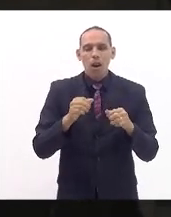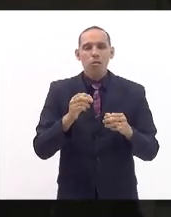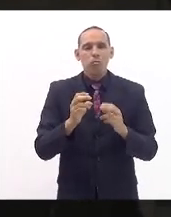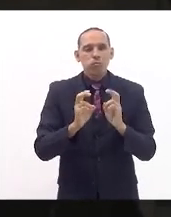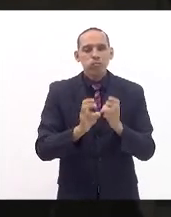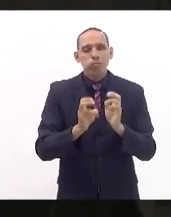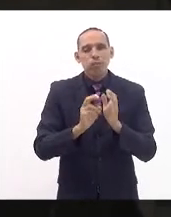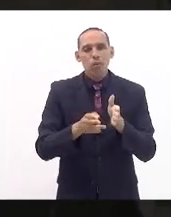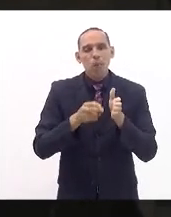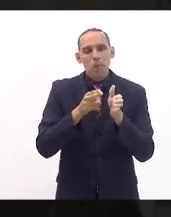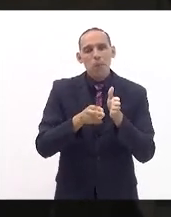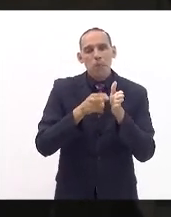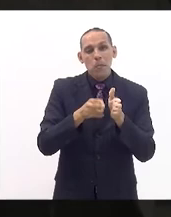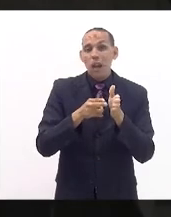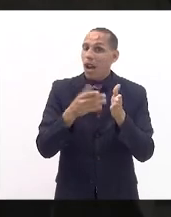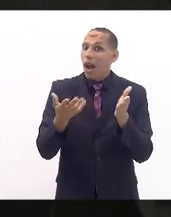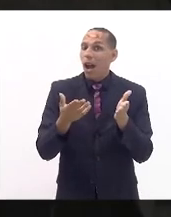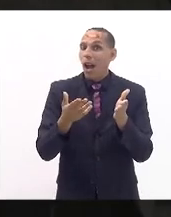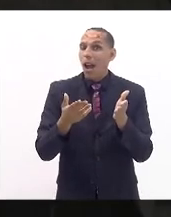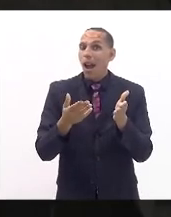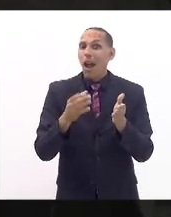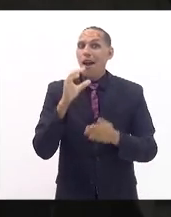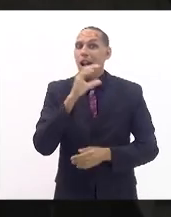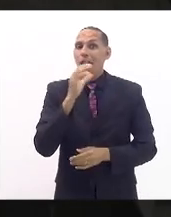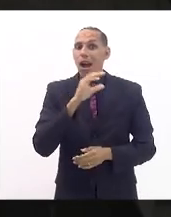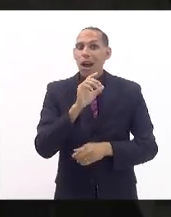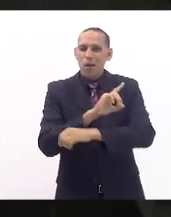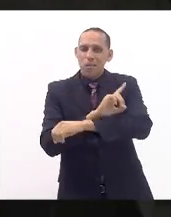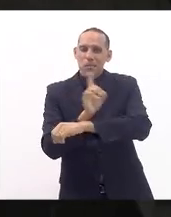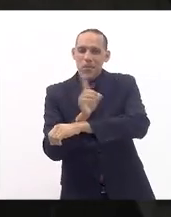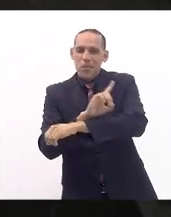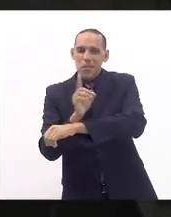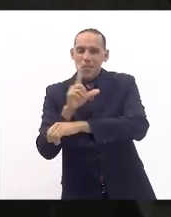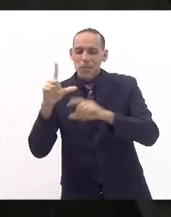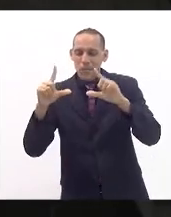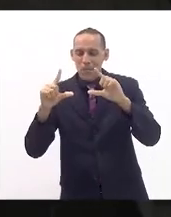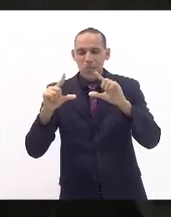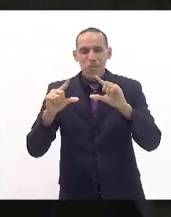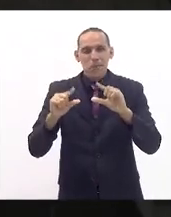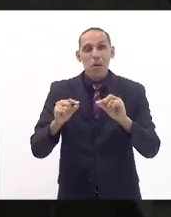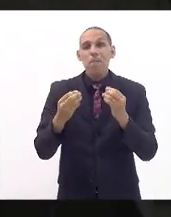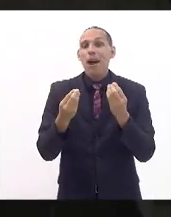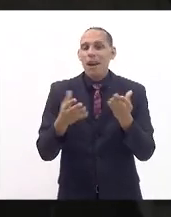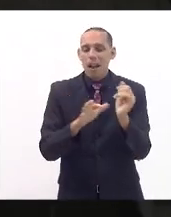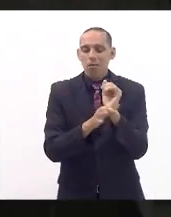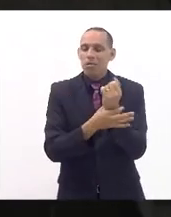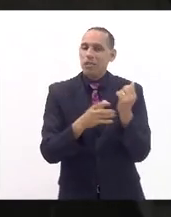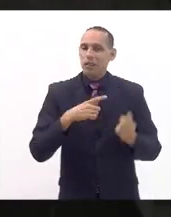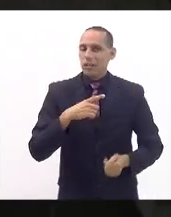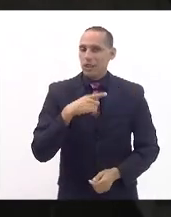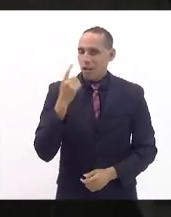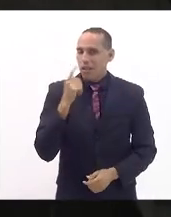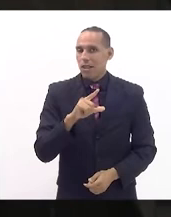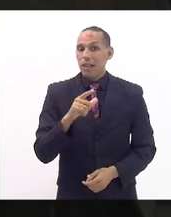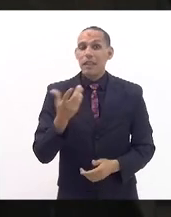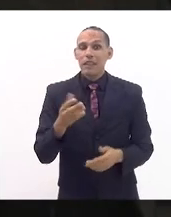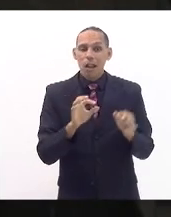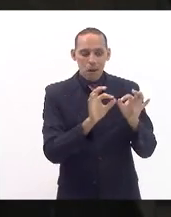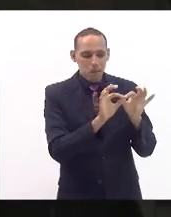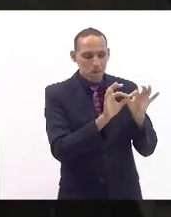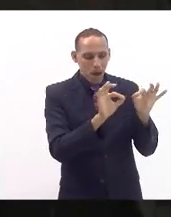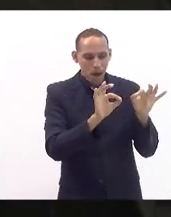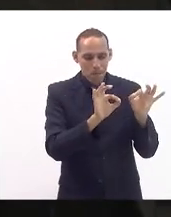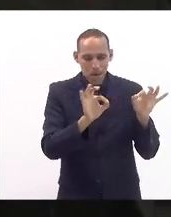a velocidade para ter segurança. Então, praticamente, o trem está percorrendo os diversos segmentos